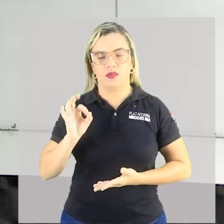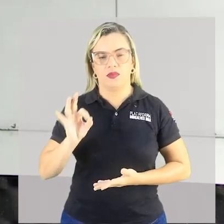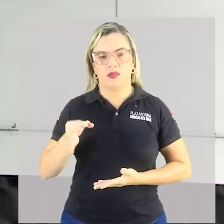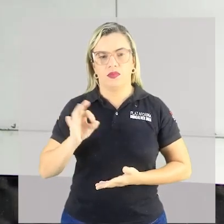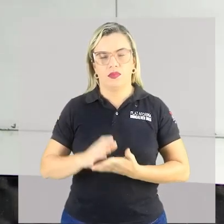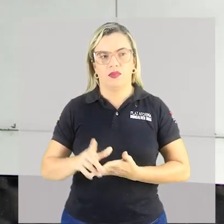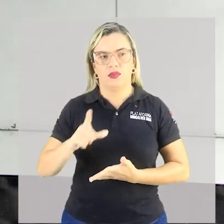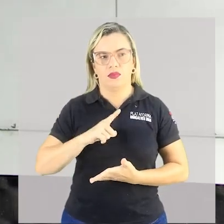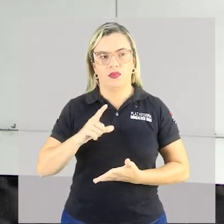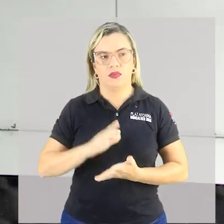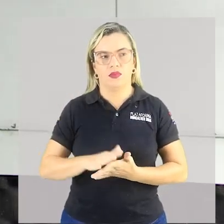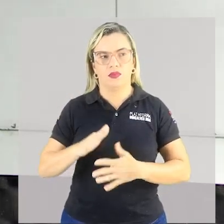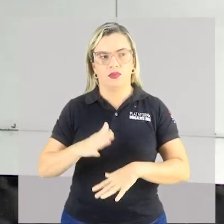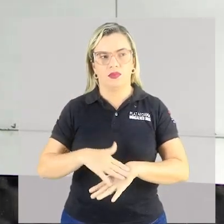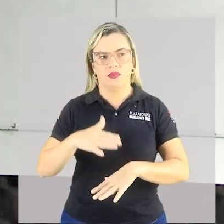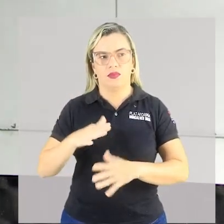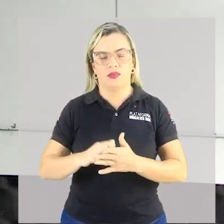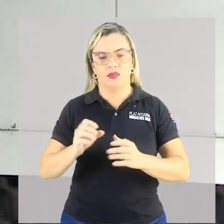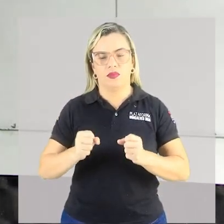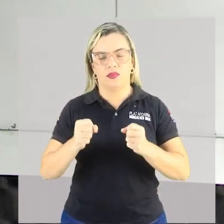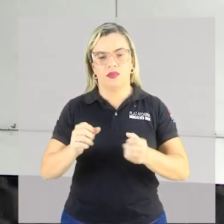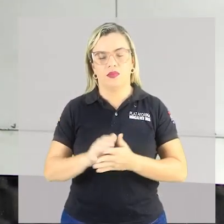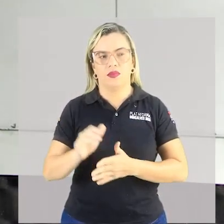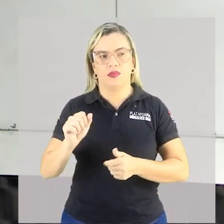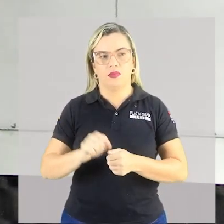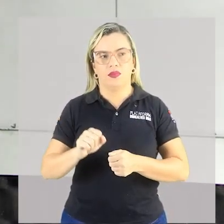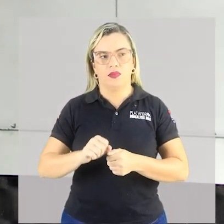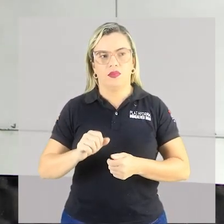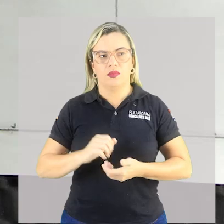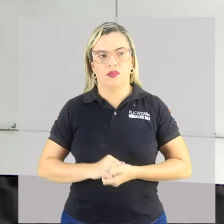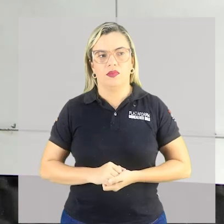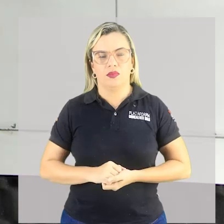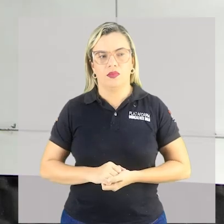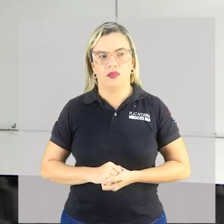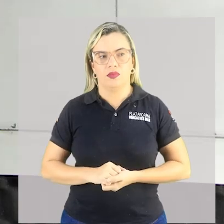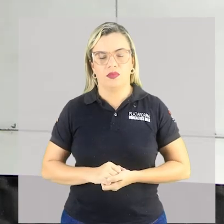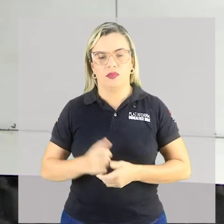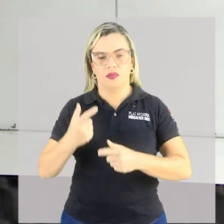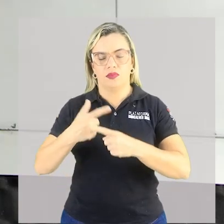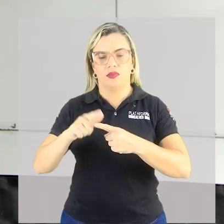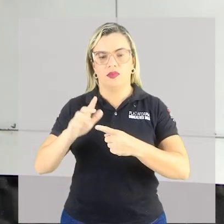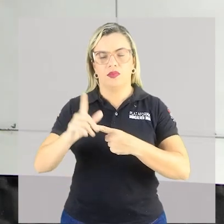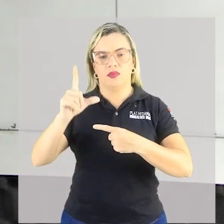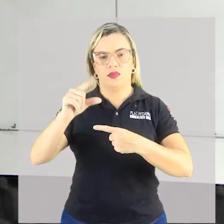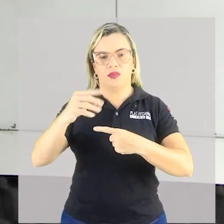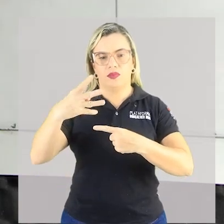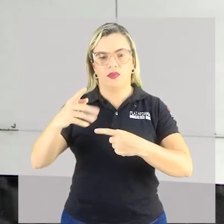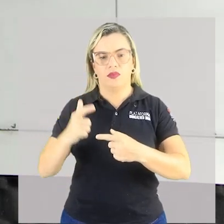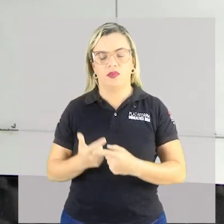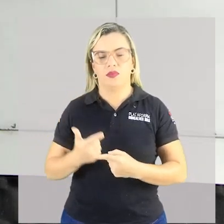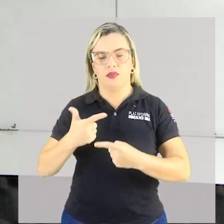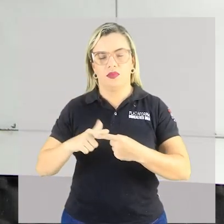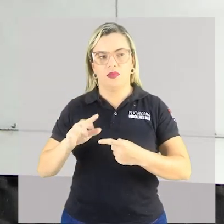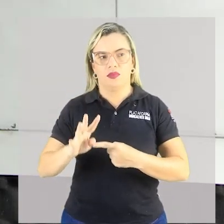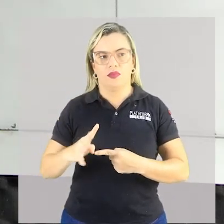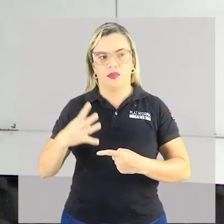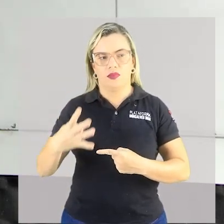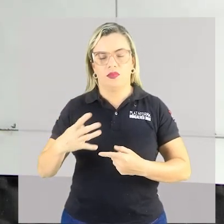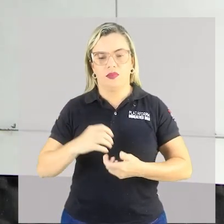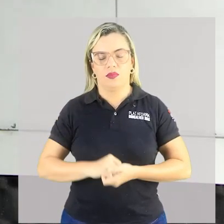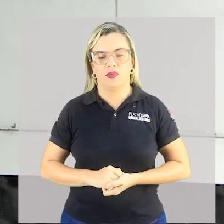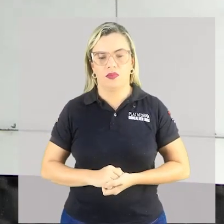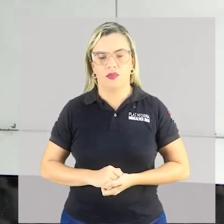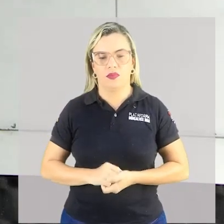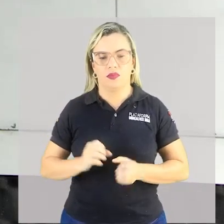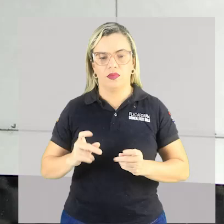Eu ainda tenho mais uma simplificação que eu possa fazer. O que eu posso fazer? Posso simplificar aqui por 4, tanto em cima quanto